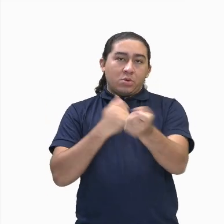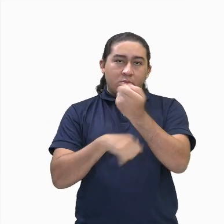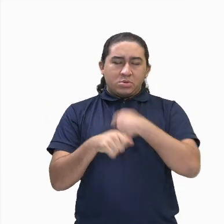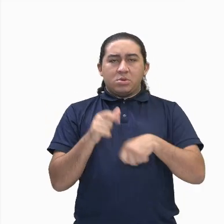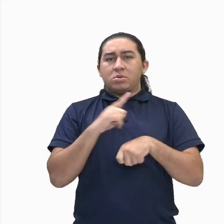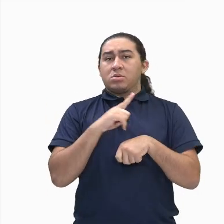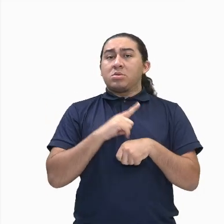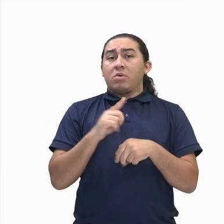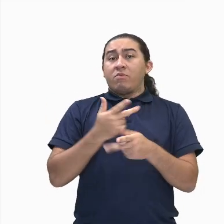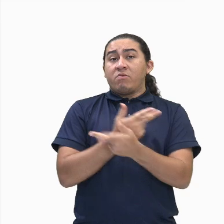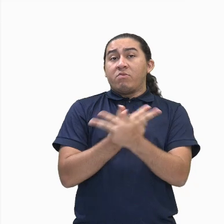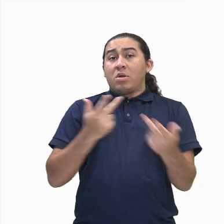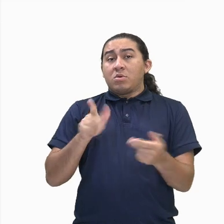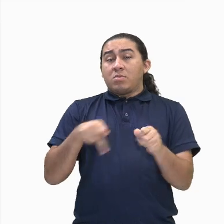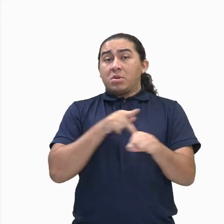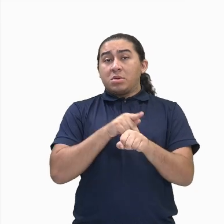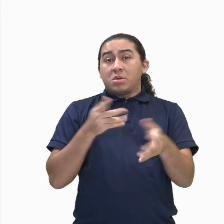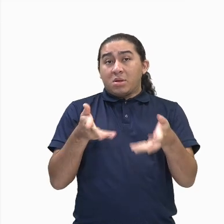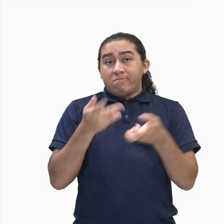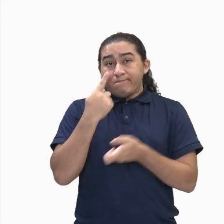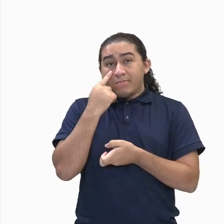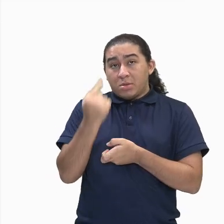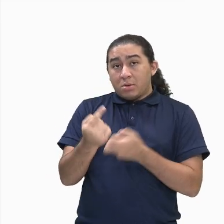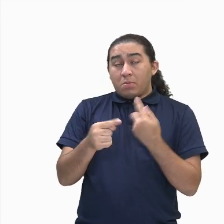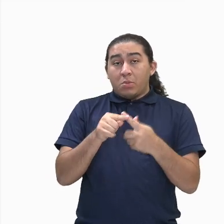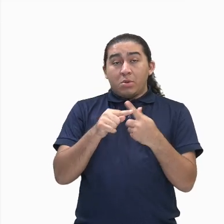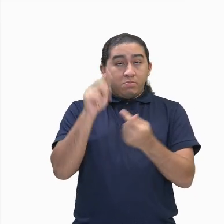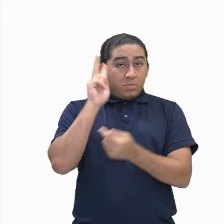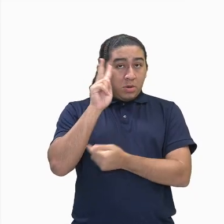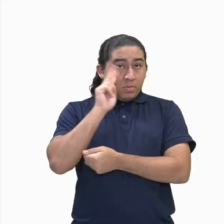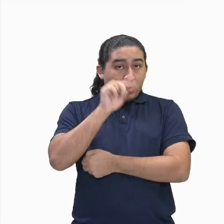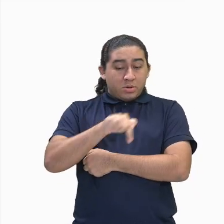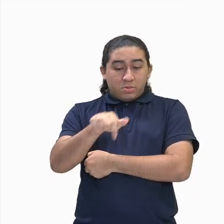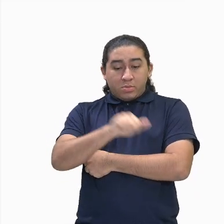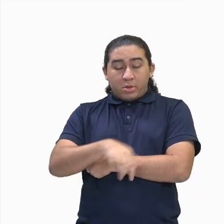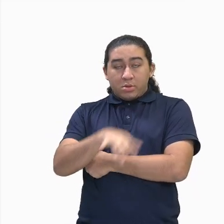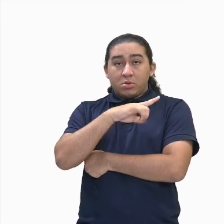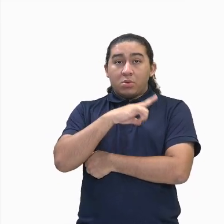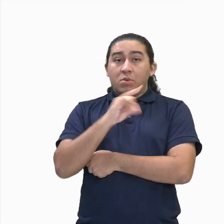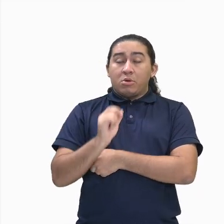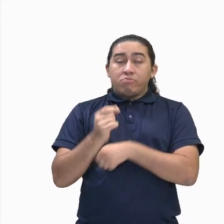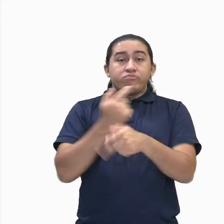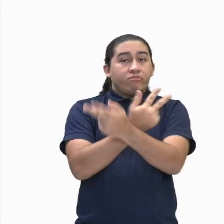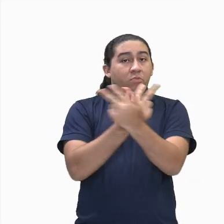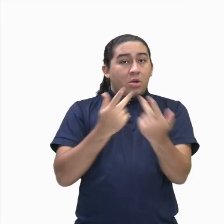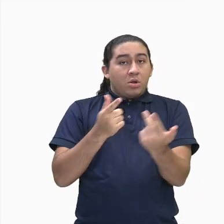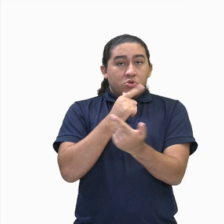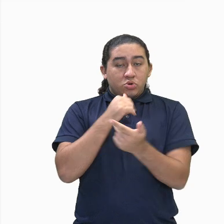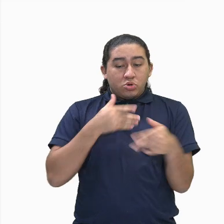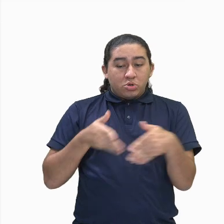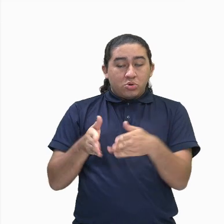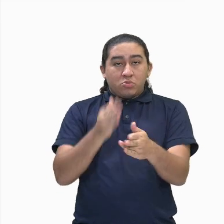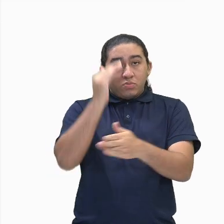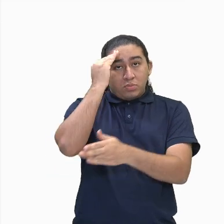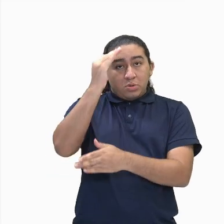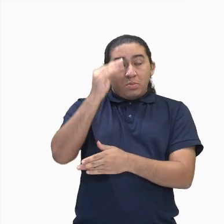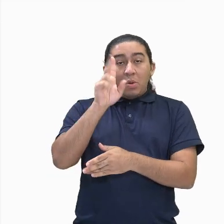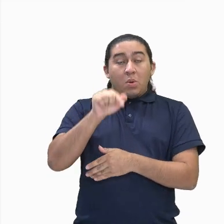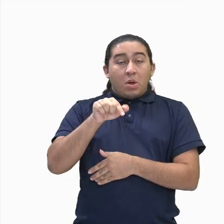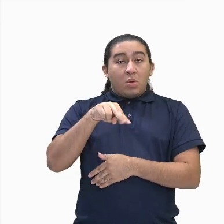gente. Até porque a gente não pode esquecer que essa região era intercortada por vários rios, tá? Principalmente o Nilo ali, que